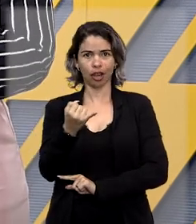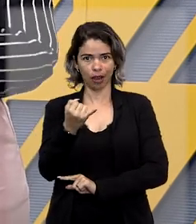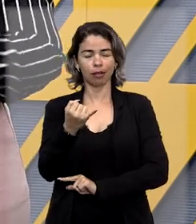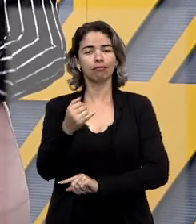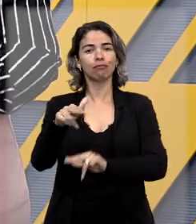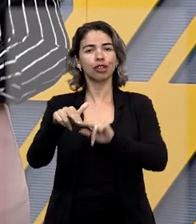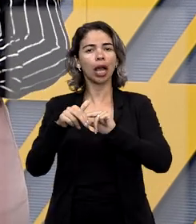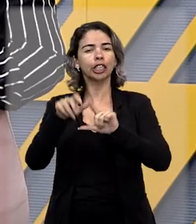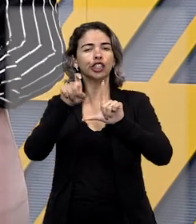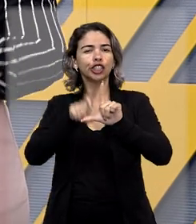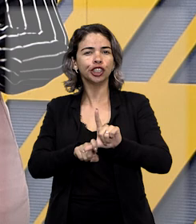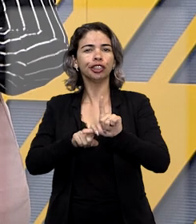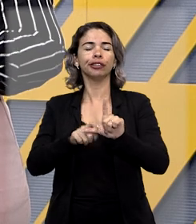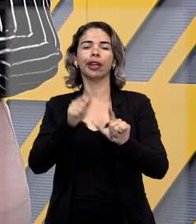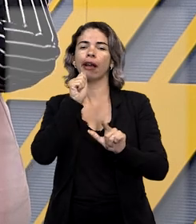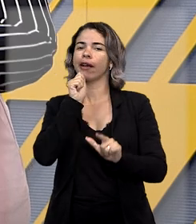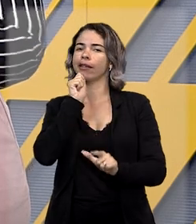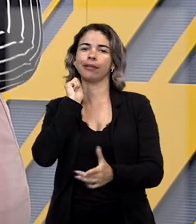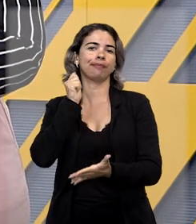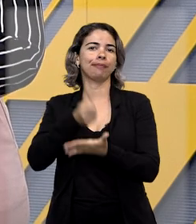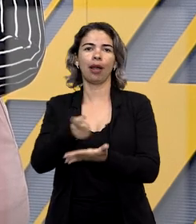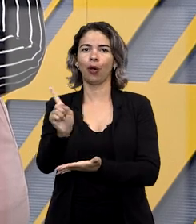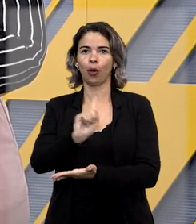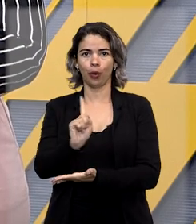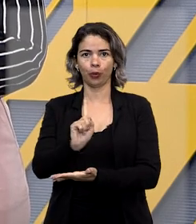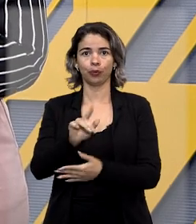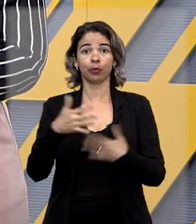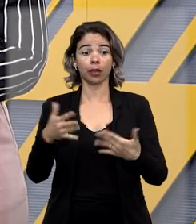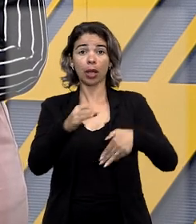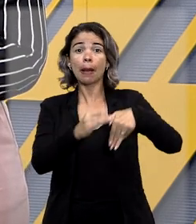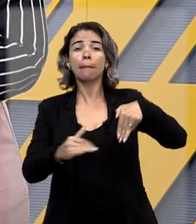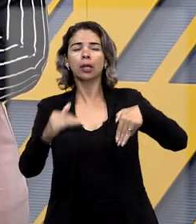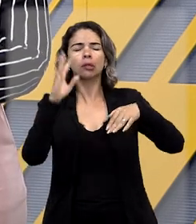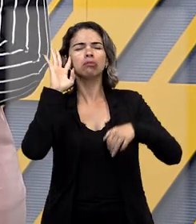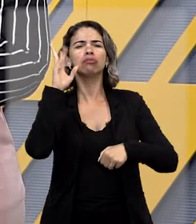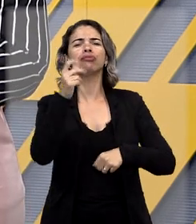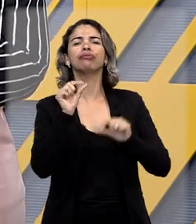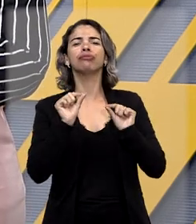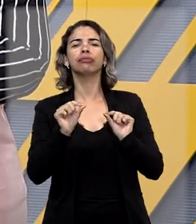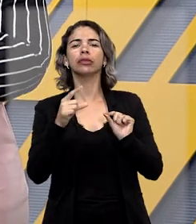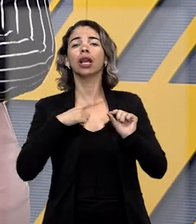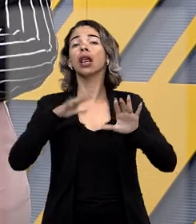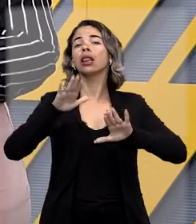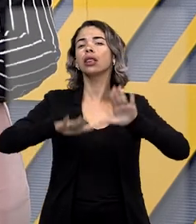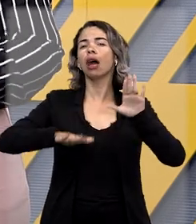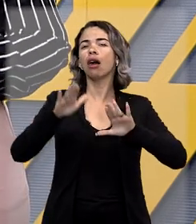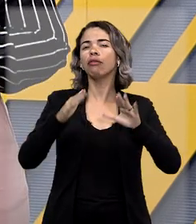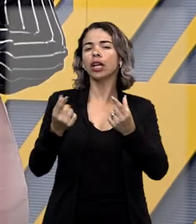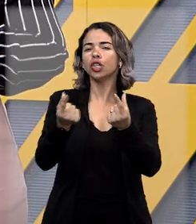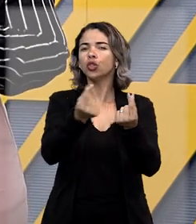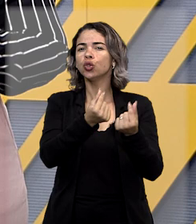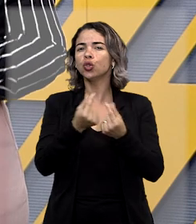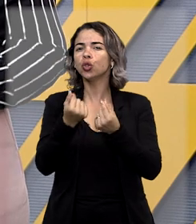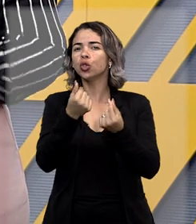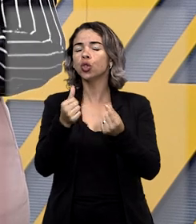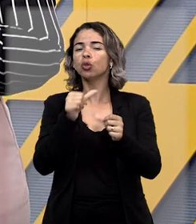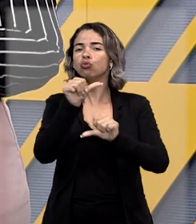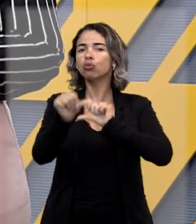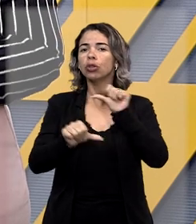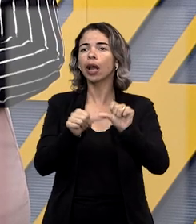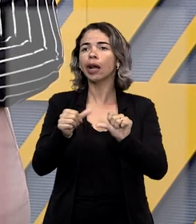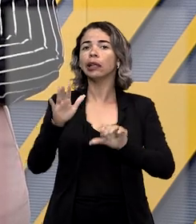Pactual, em razão de dívidas em aberto da empresa. O ministro considerou a possibilidade de que a reversão dos